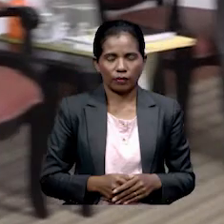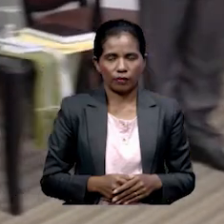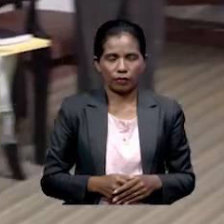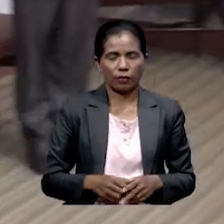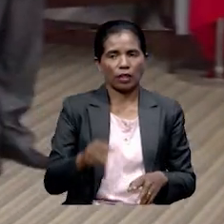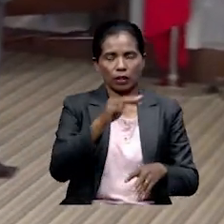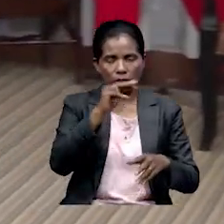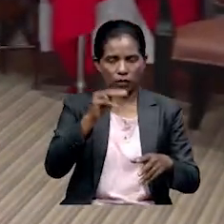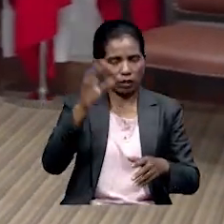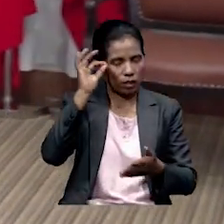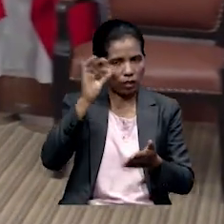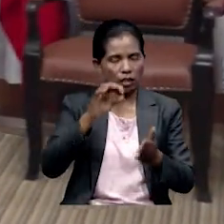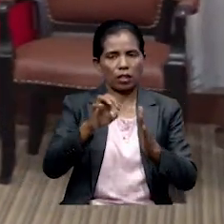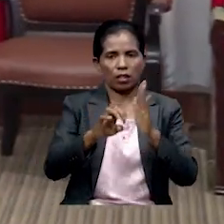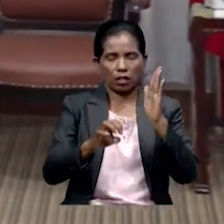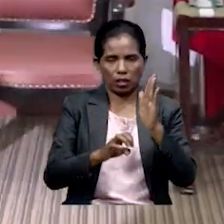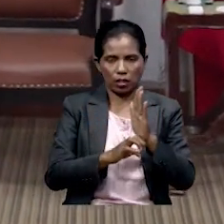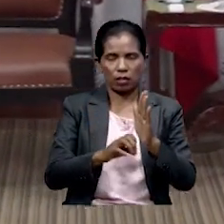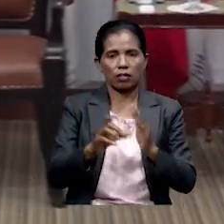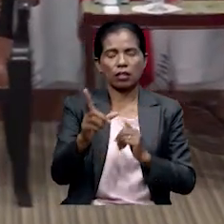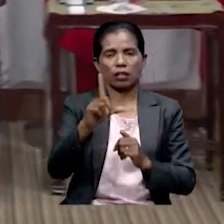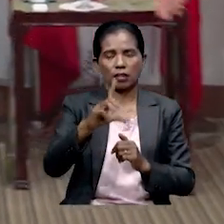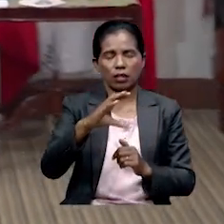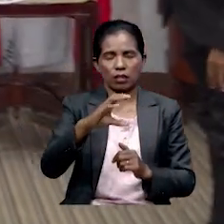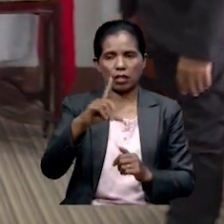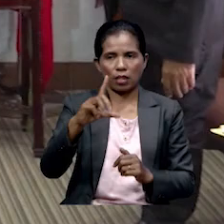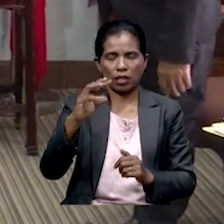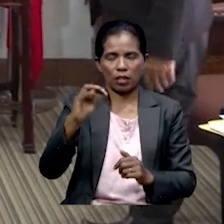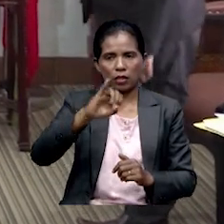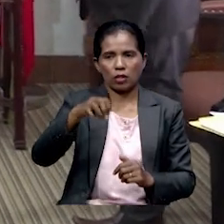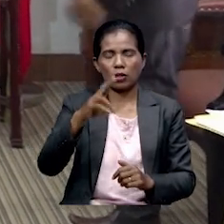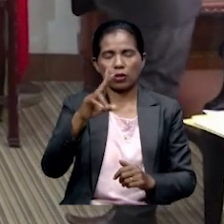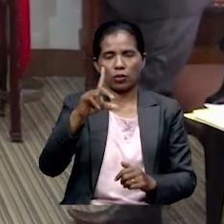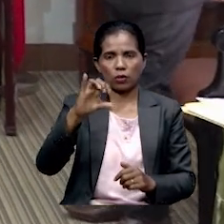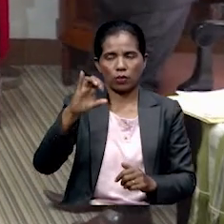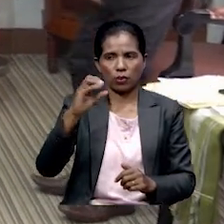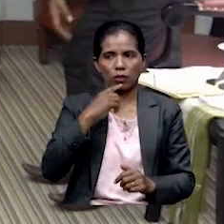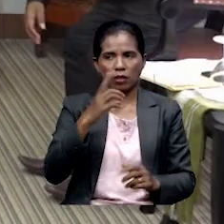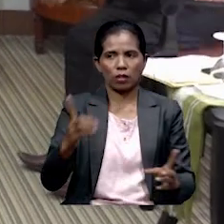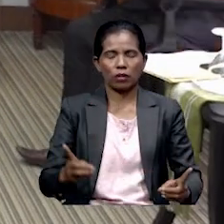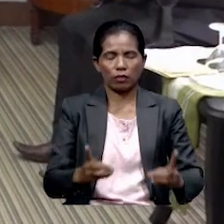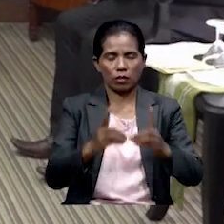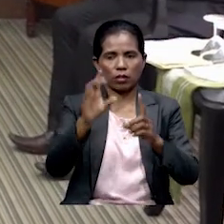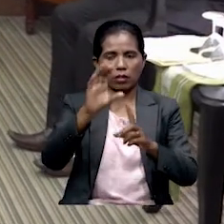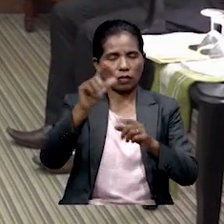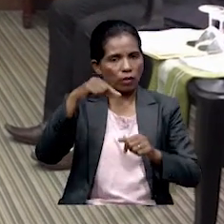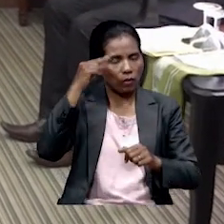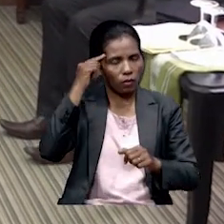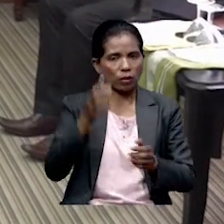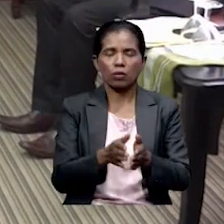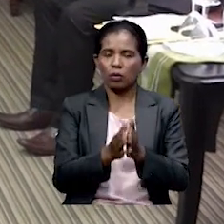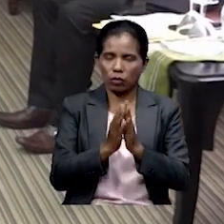Segundo ne Secretário de Estado Assunto Combatentes Libertação Nacional, Júlio da Conceição alias Loro Mesa Casoro Malu José de Governo, o de